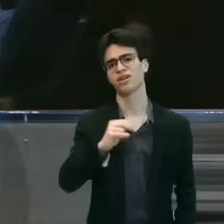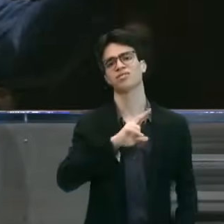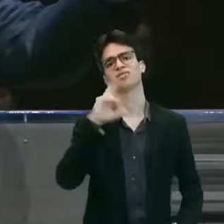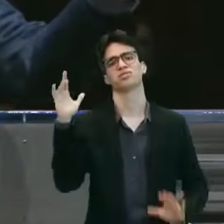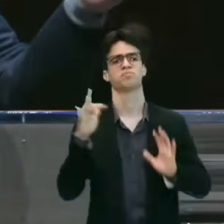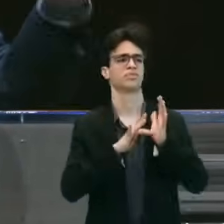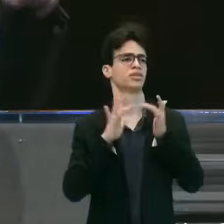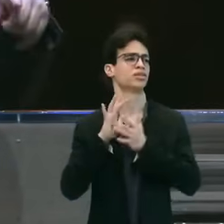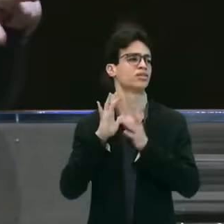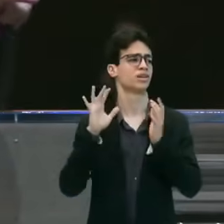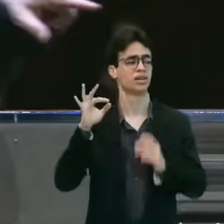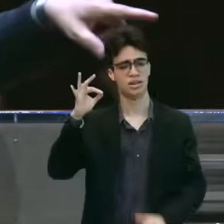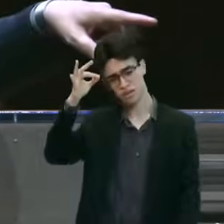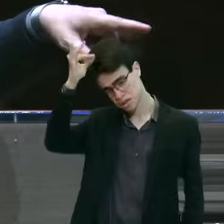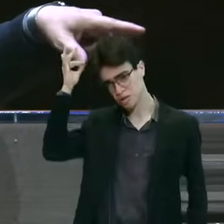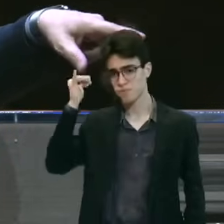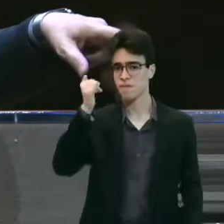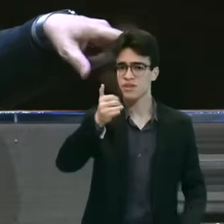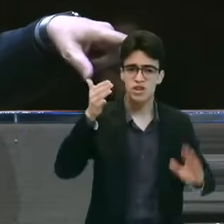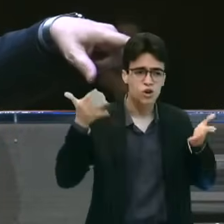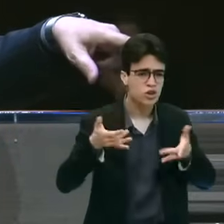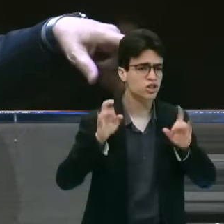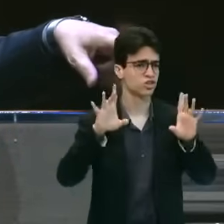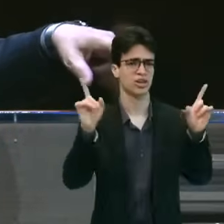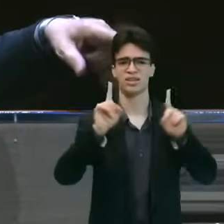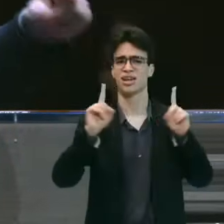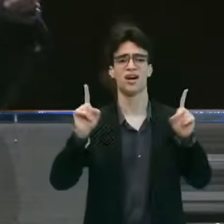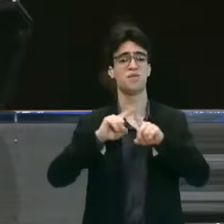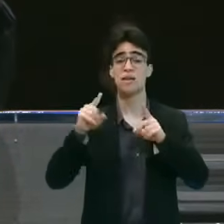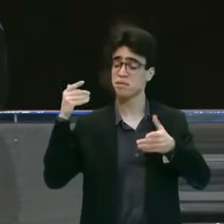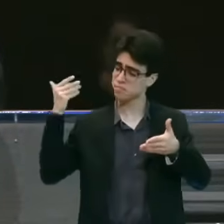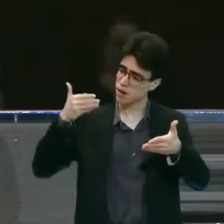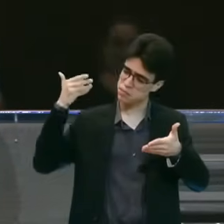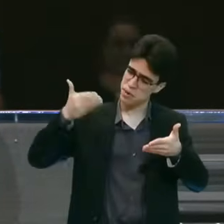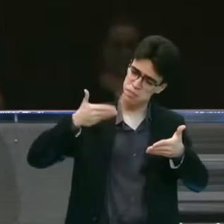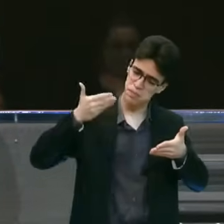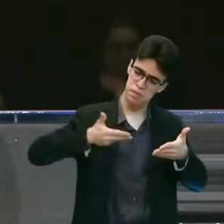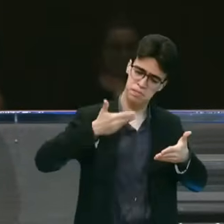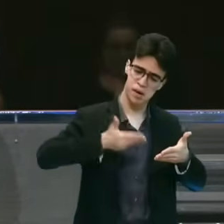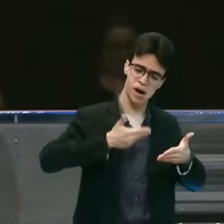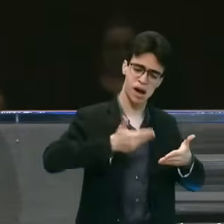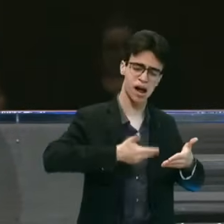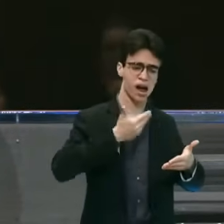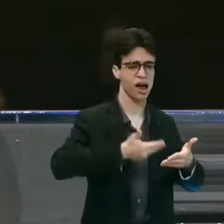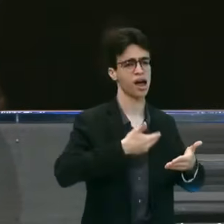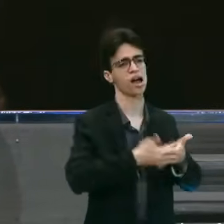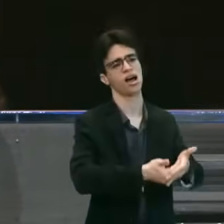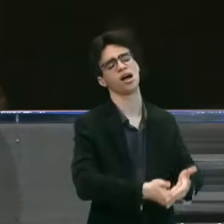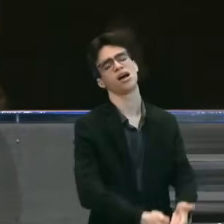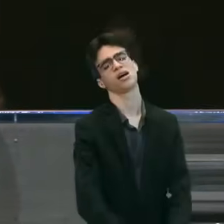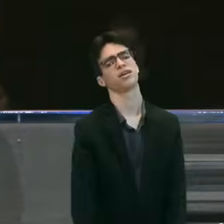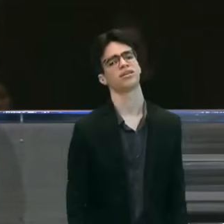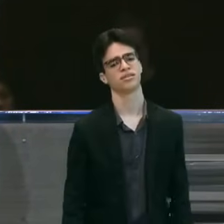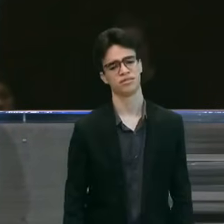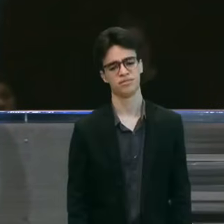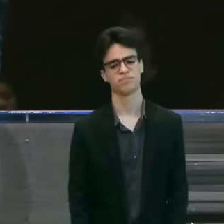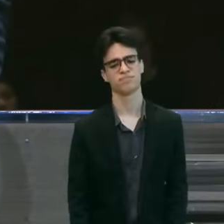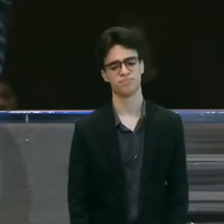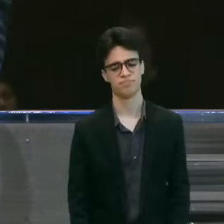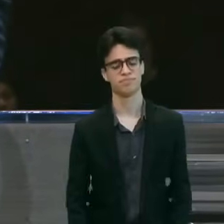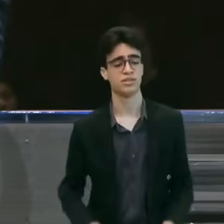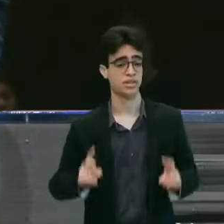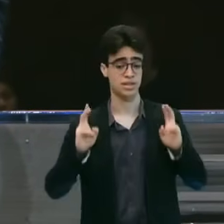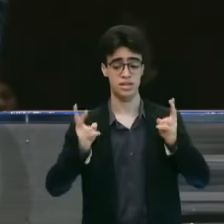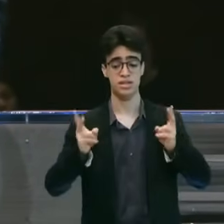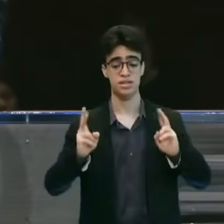o Espírito Santo não está falando só hoje para você, ele tem falado ao longo da sua história. E